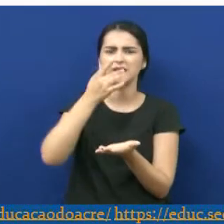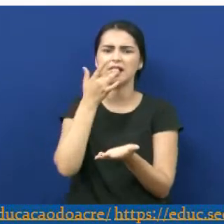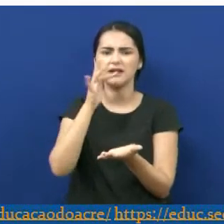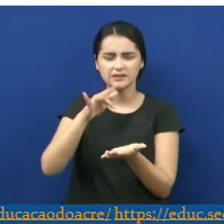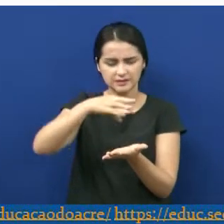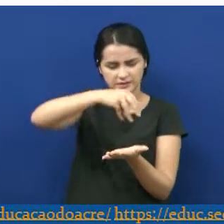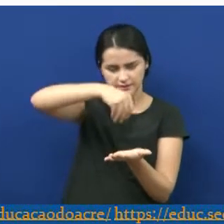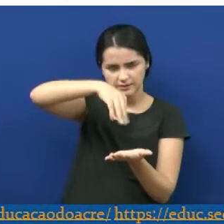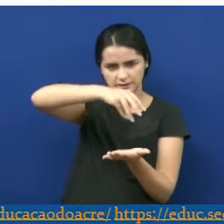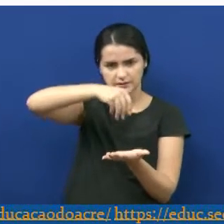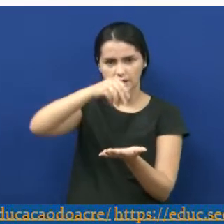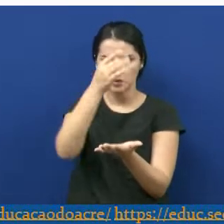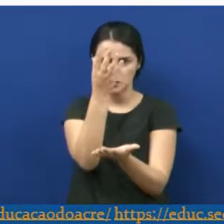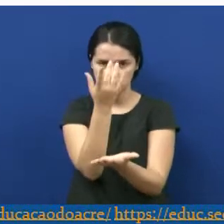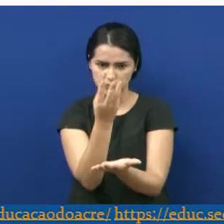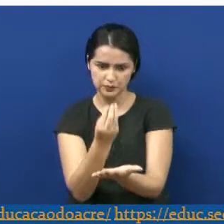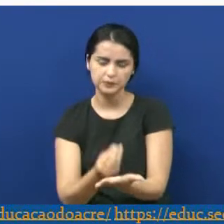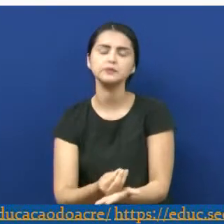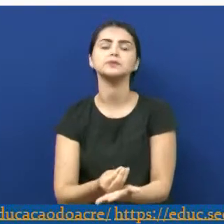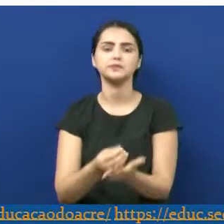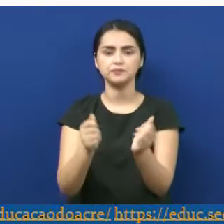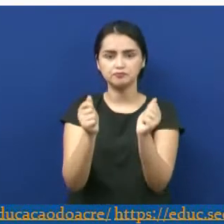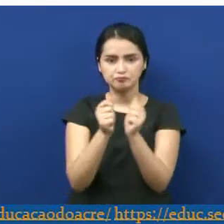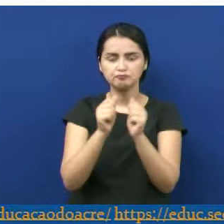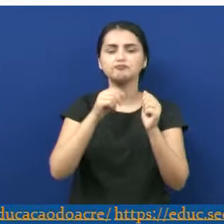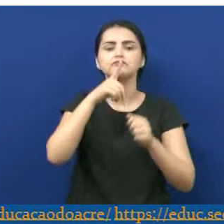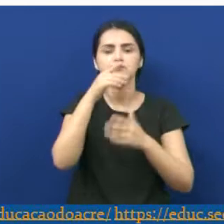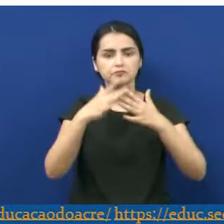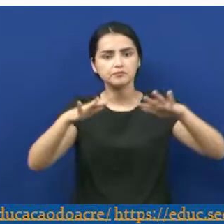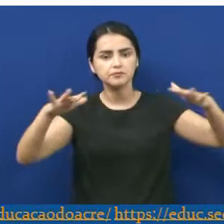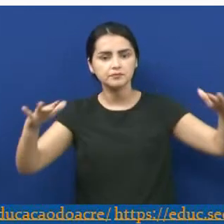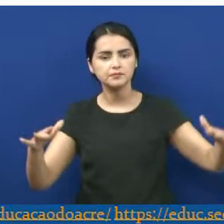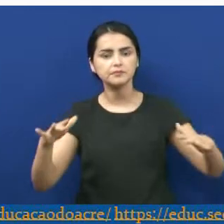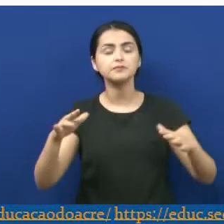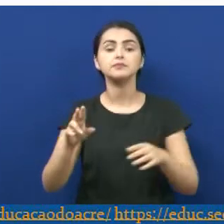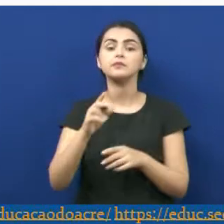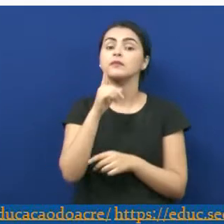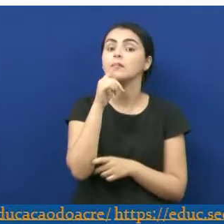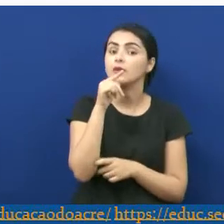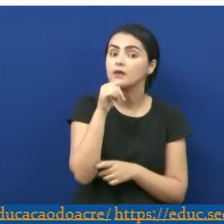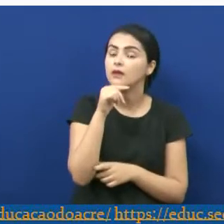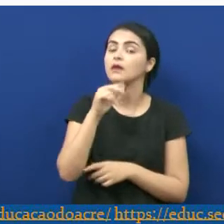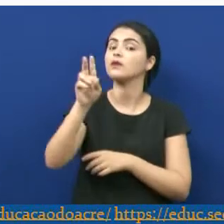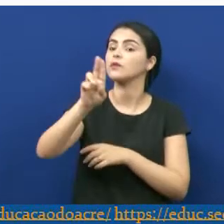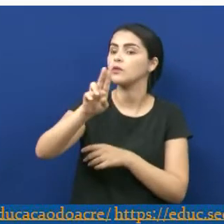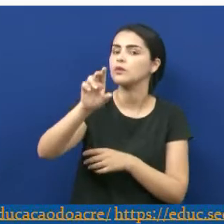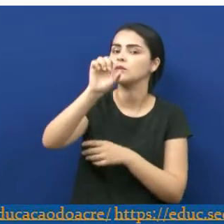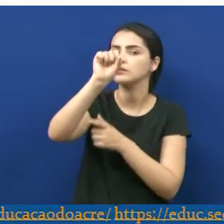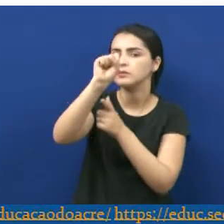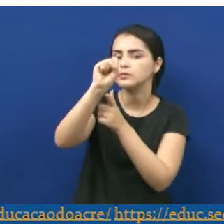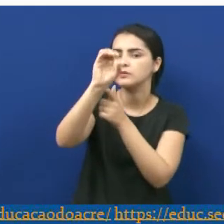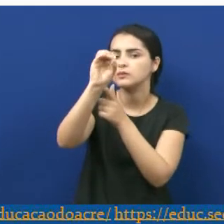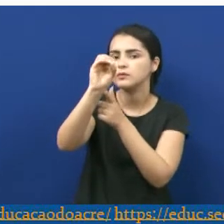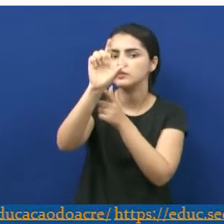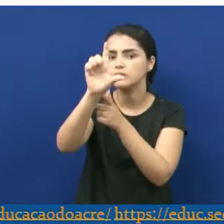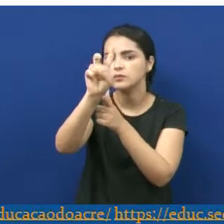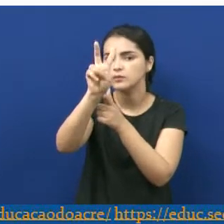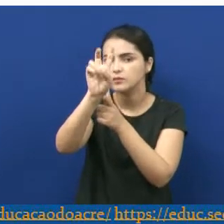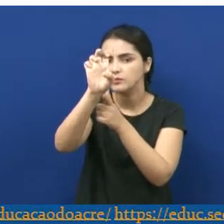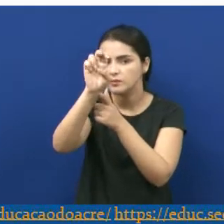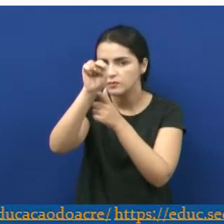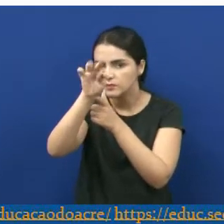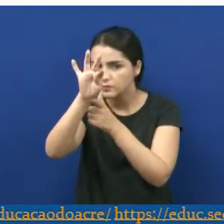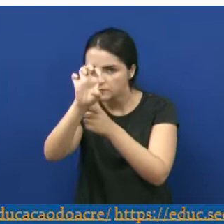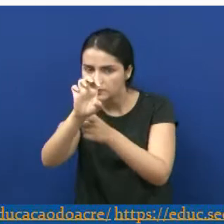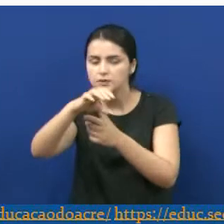NaCl, dissolvido ali. Então, a água nós vamos chamar de solvente, e os sais que estão dissolvidos lá nós vamos